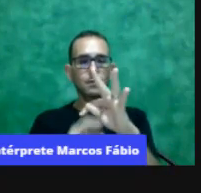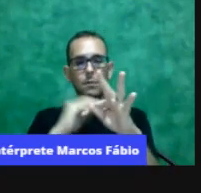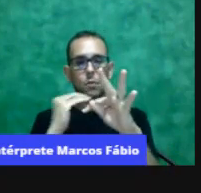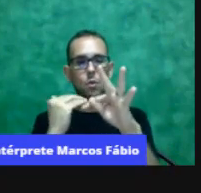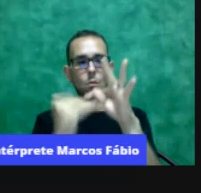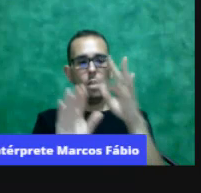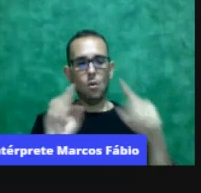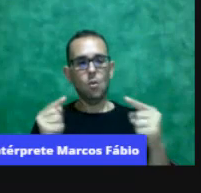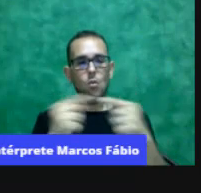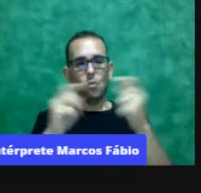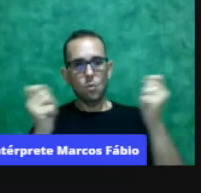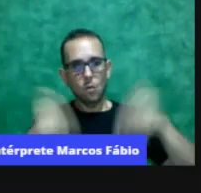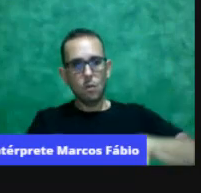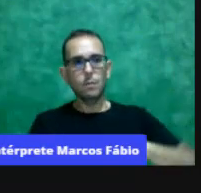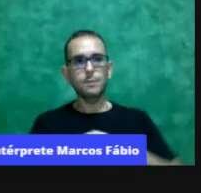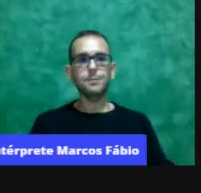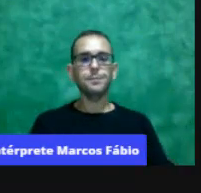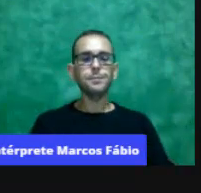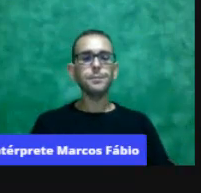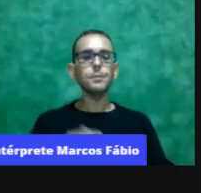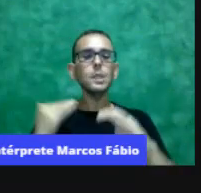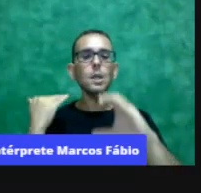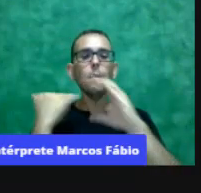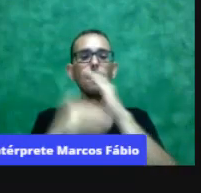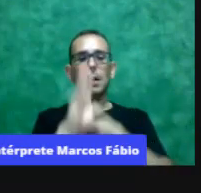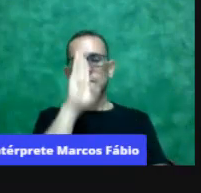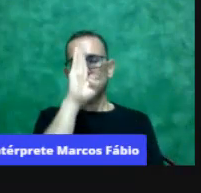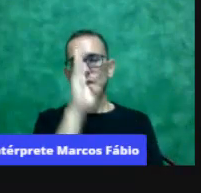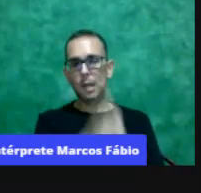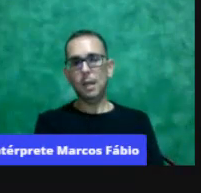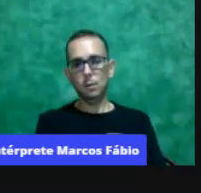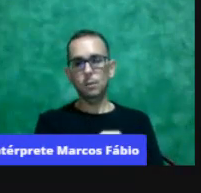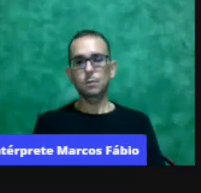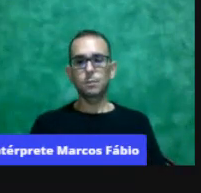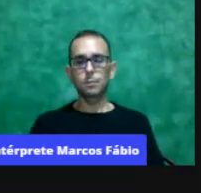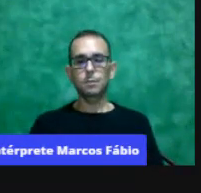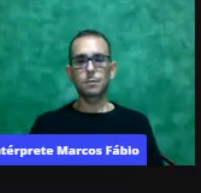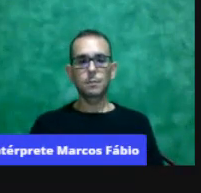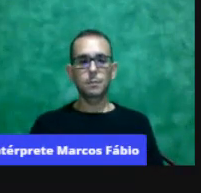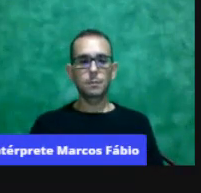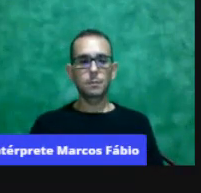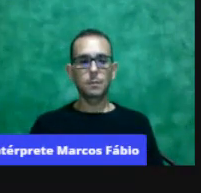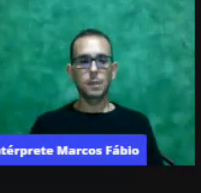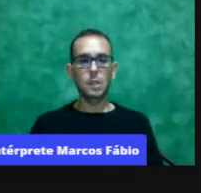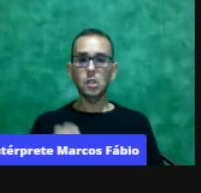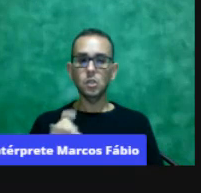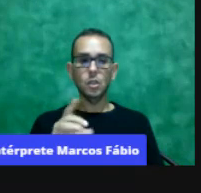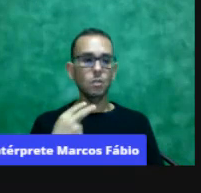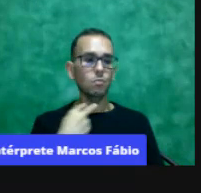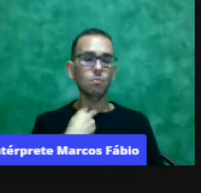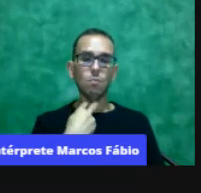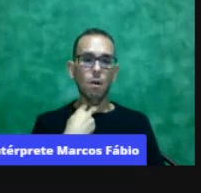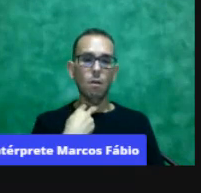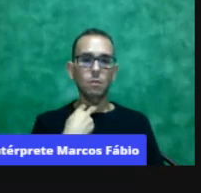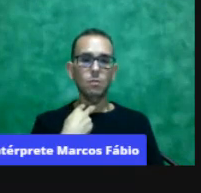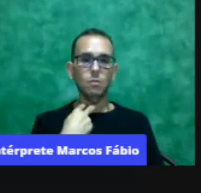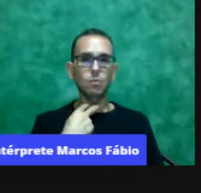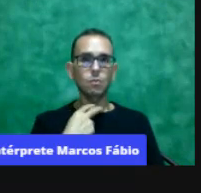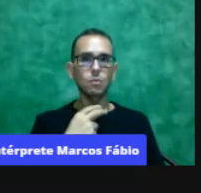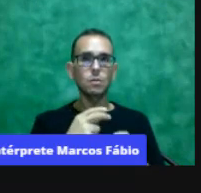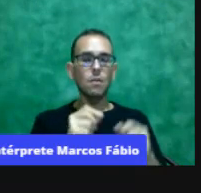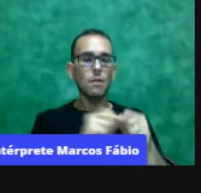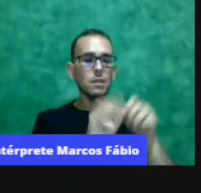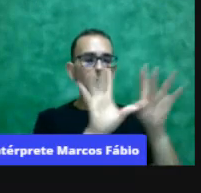faço um vídeo lá no TikTok e mando direto para o WhatsApp. Eu só não posso criar o link e colocar lá, porque aí